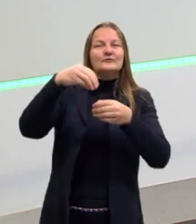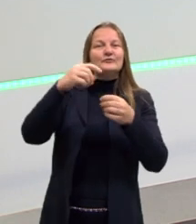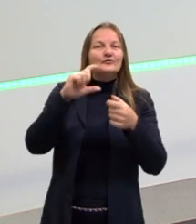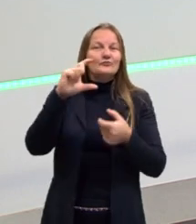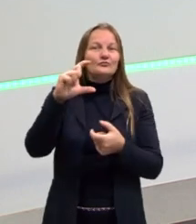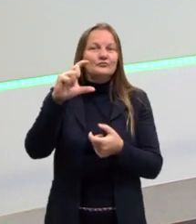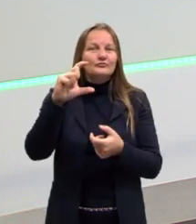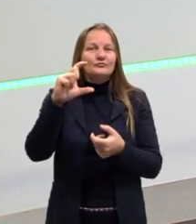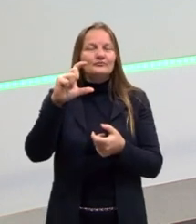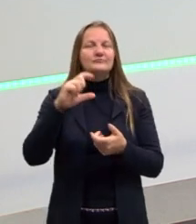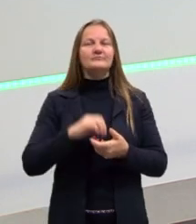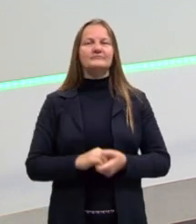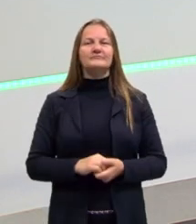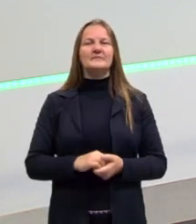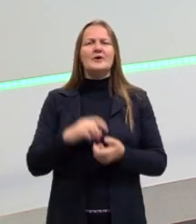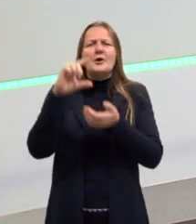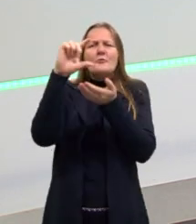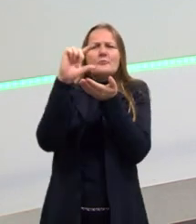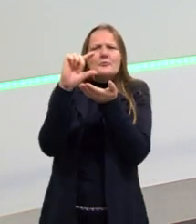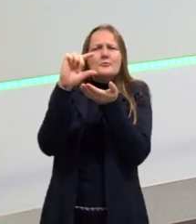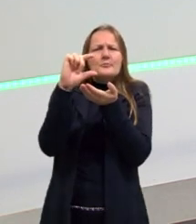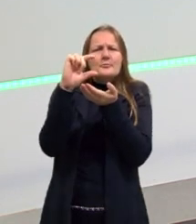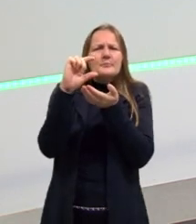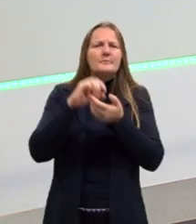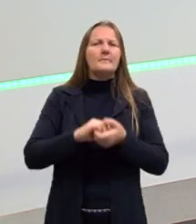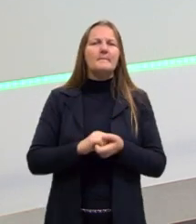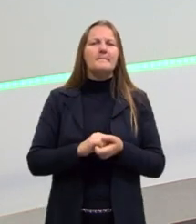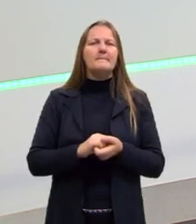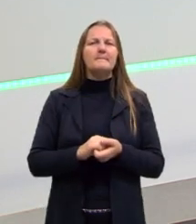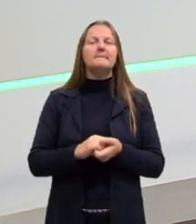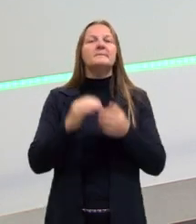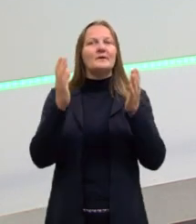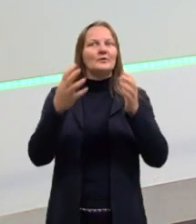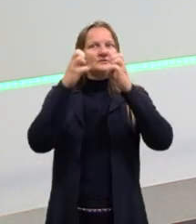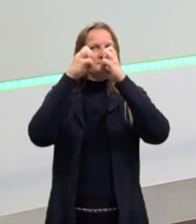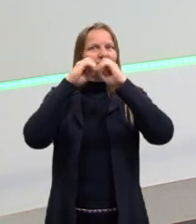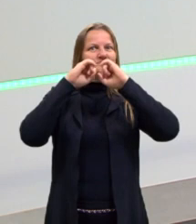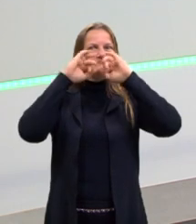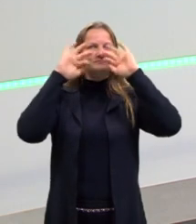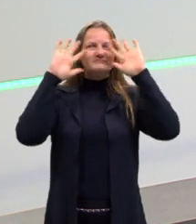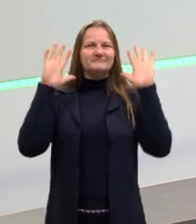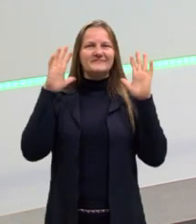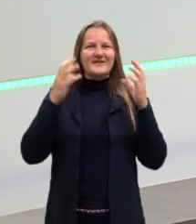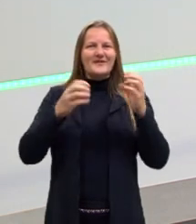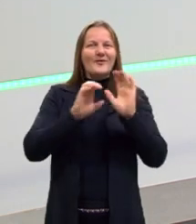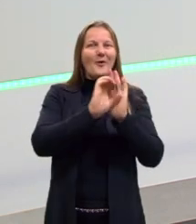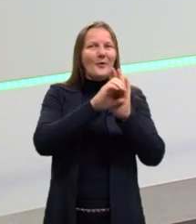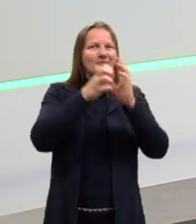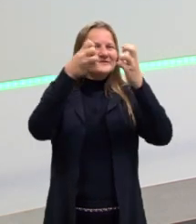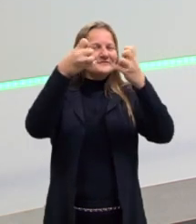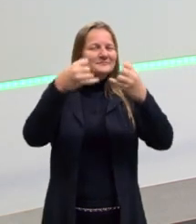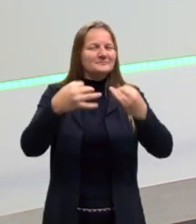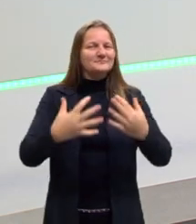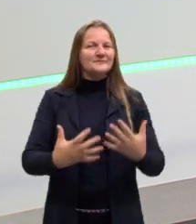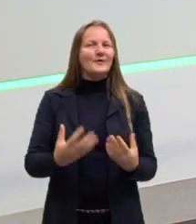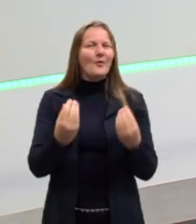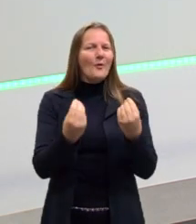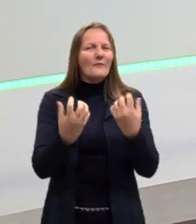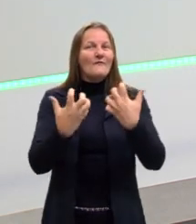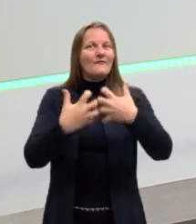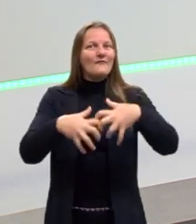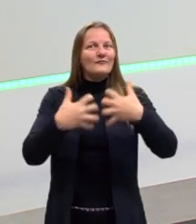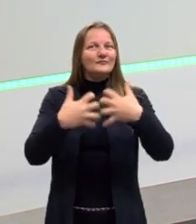dentro de um dispositivo tão pequeno Hoje a gente vai entender e como que funciona e como